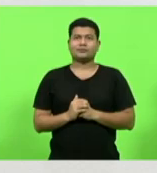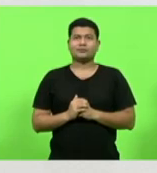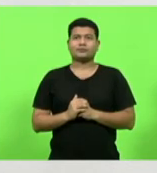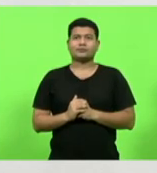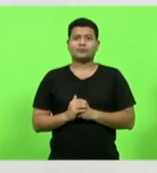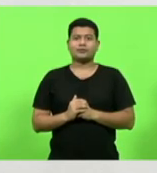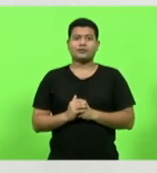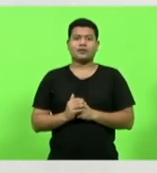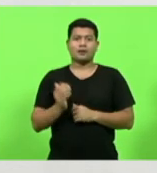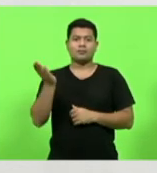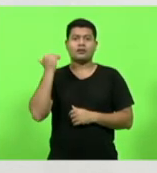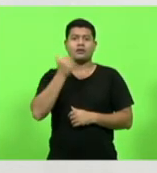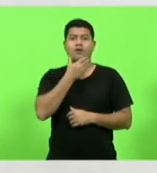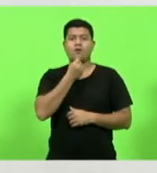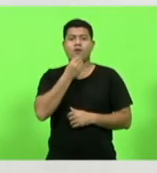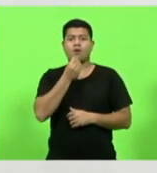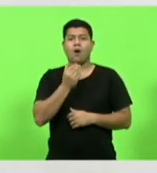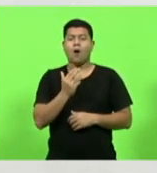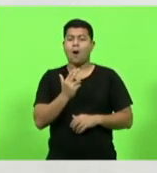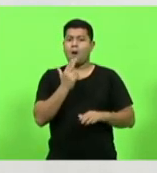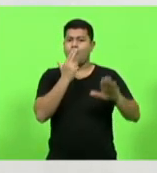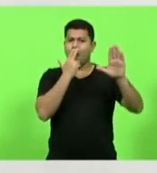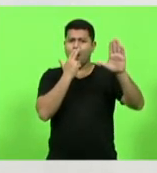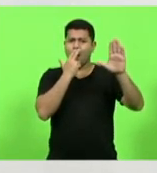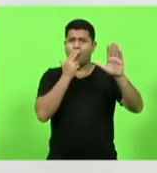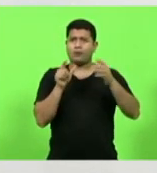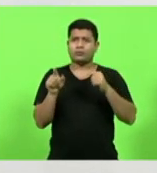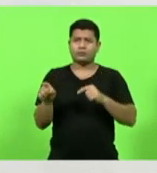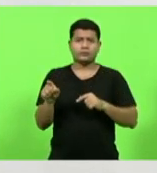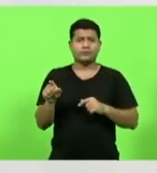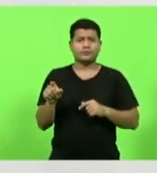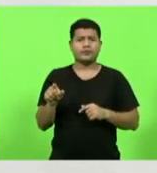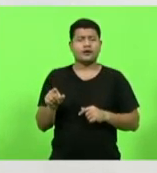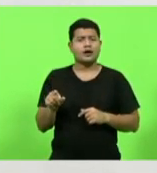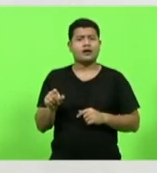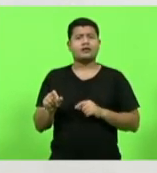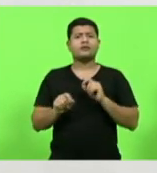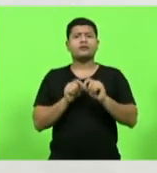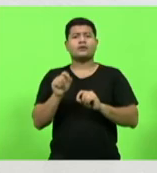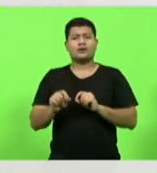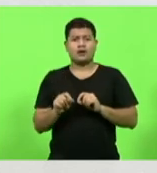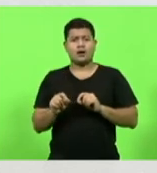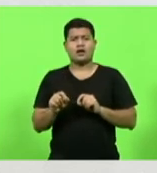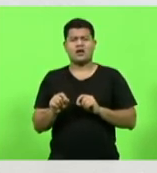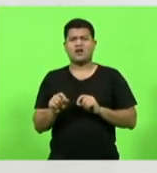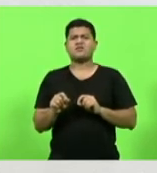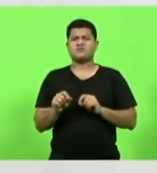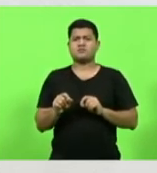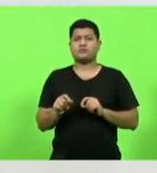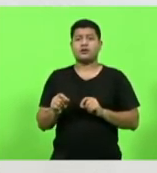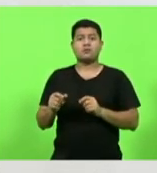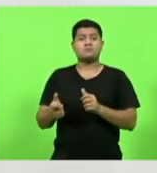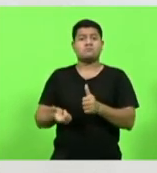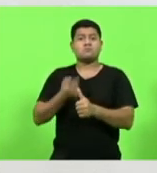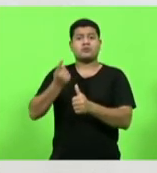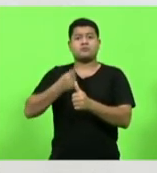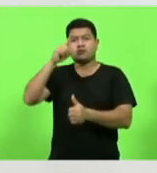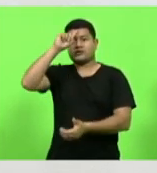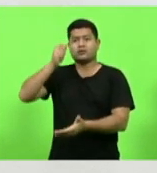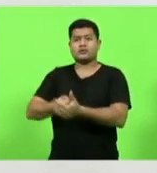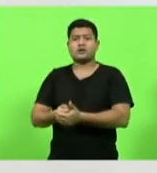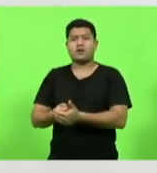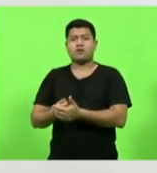Hitler, um dos primeiros atos, quando chegou no poder, desarmou a população. O que que Bolsonaro